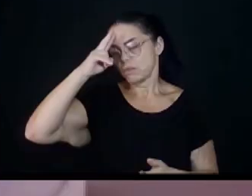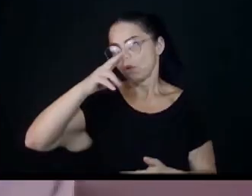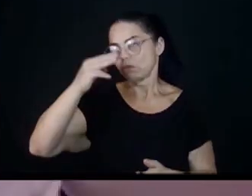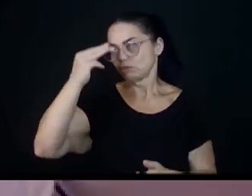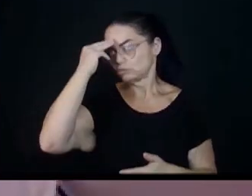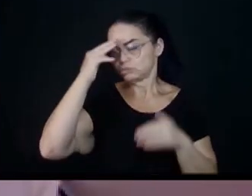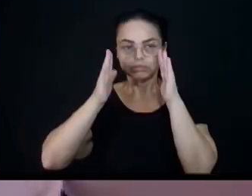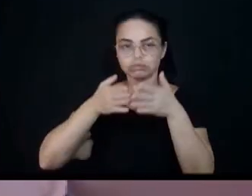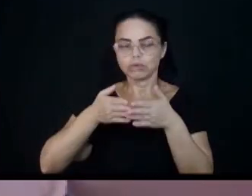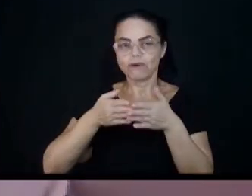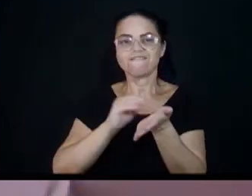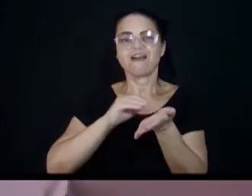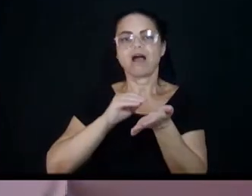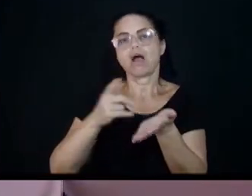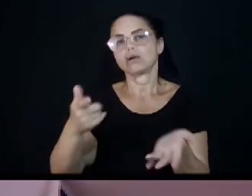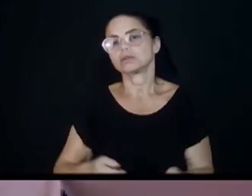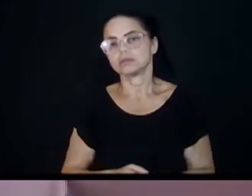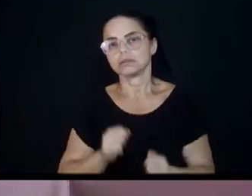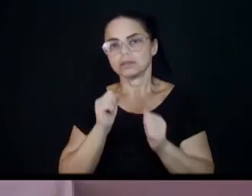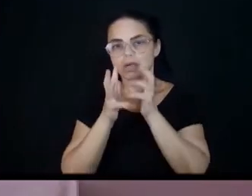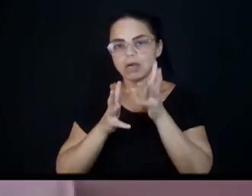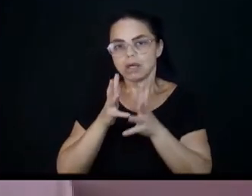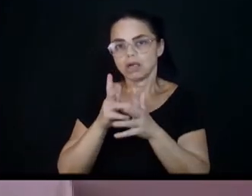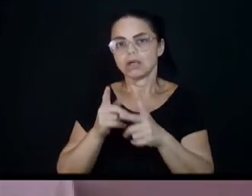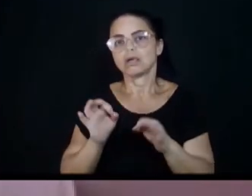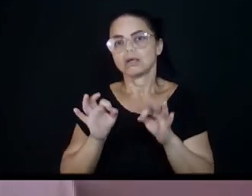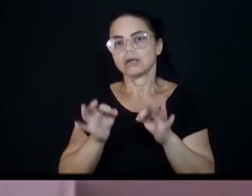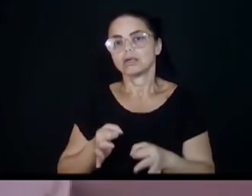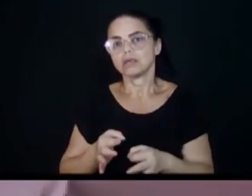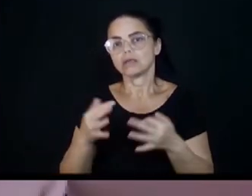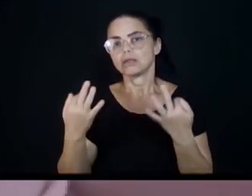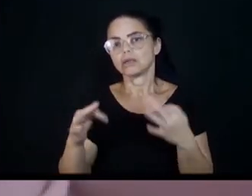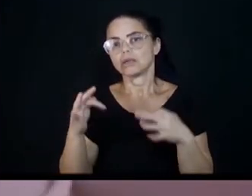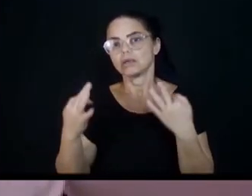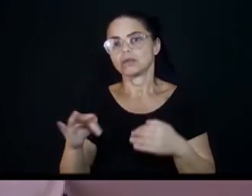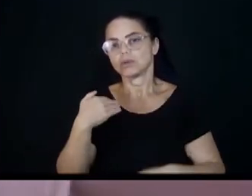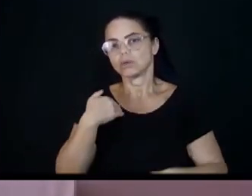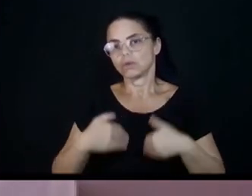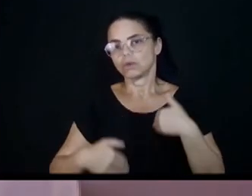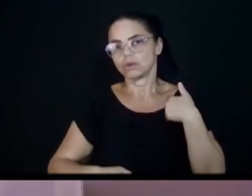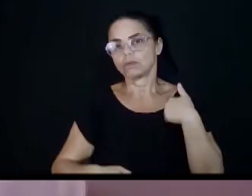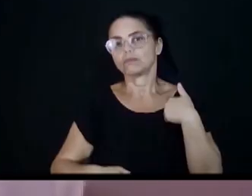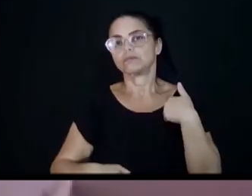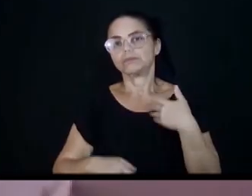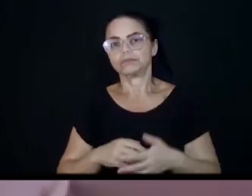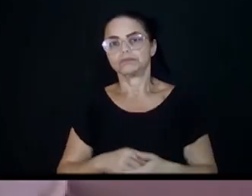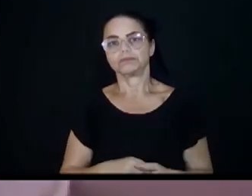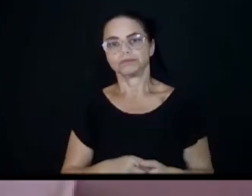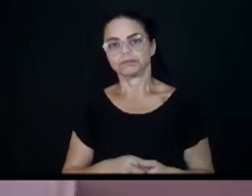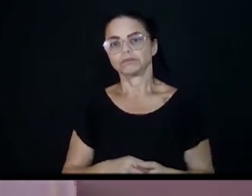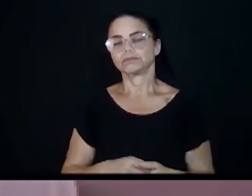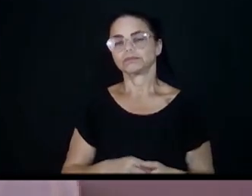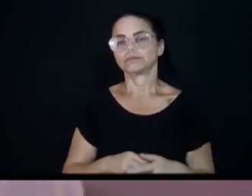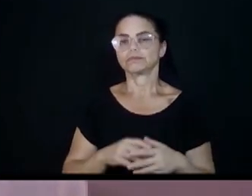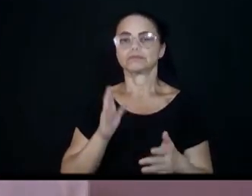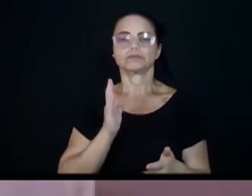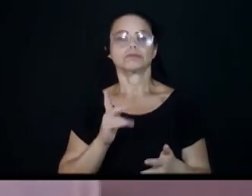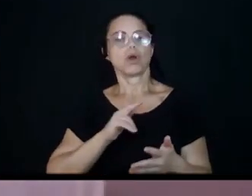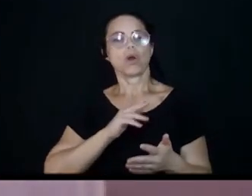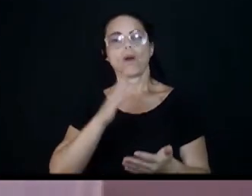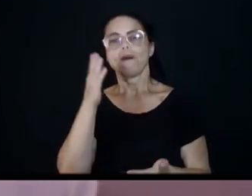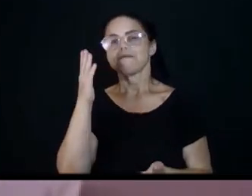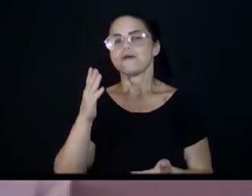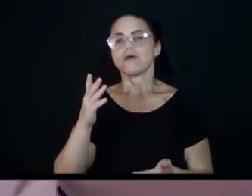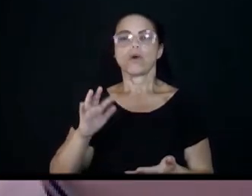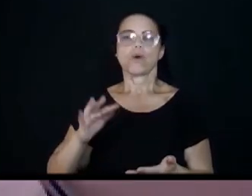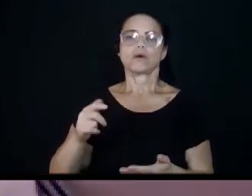de fala, né? Que é exatamente por conta da dor crônica e da alteração do sono. né? E metade dos pacientes, em torno de 50%